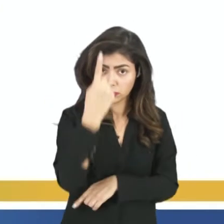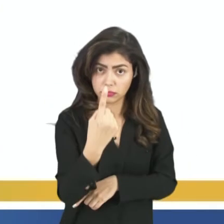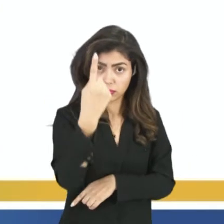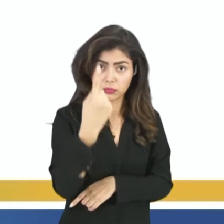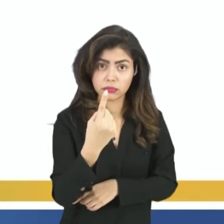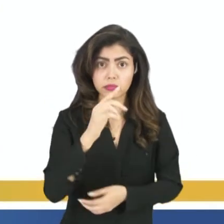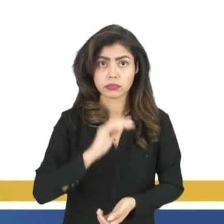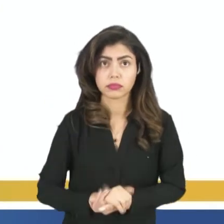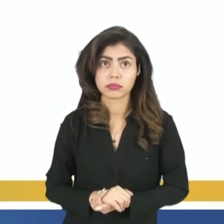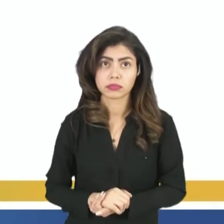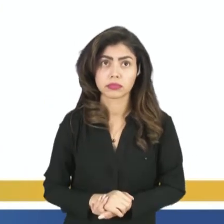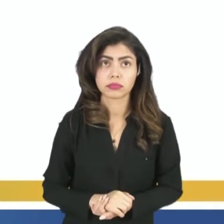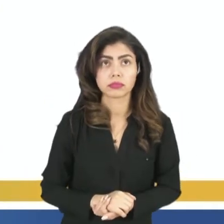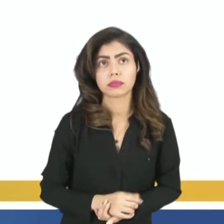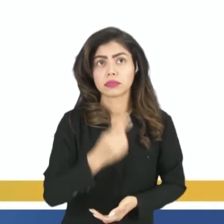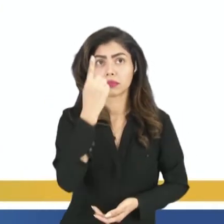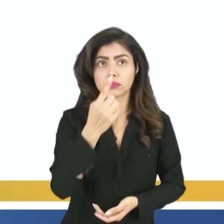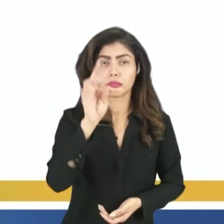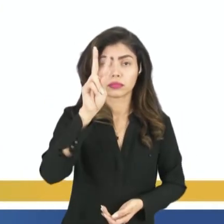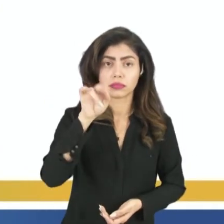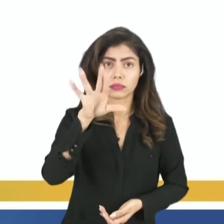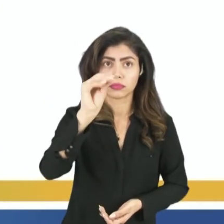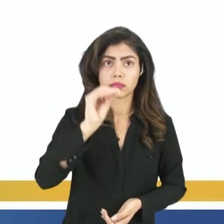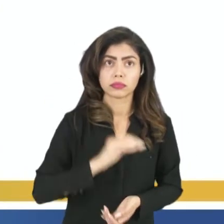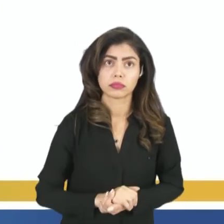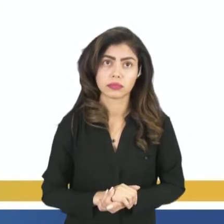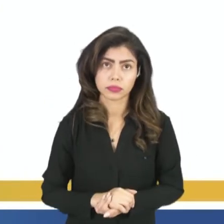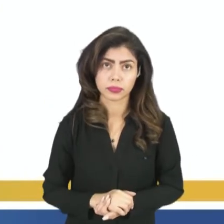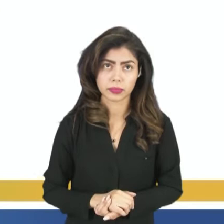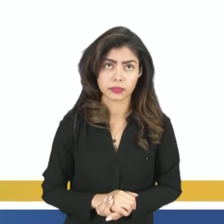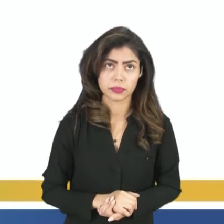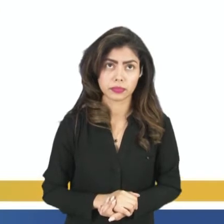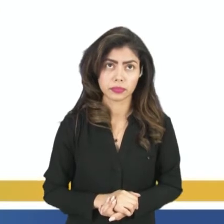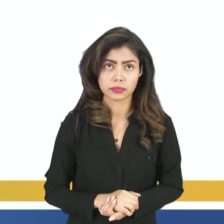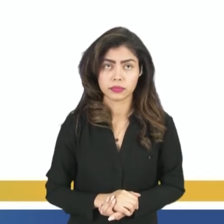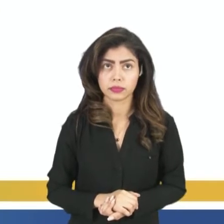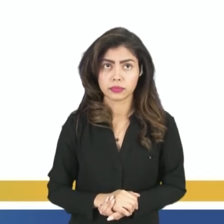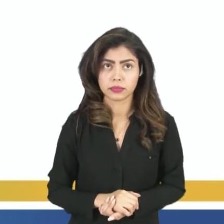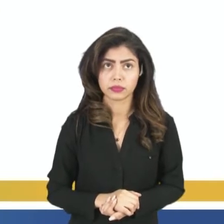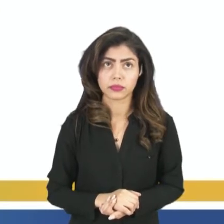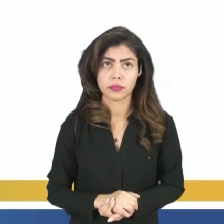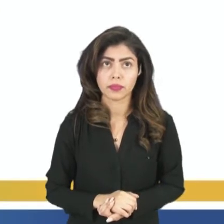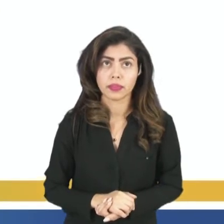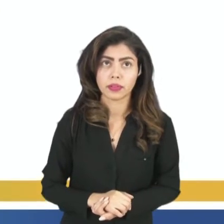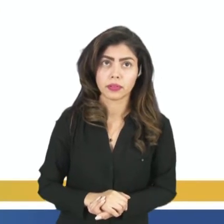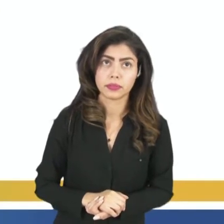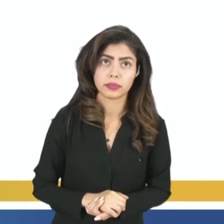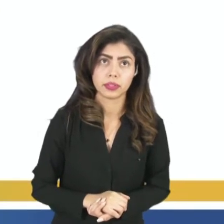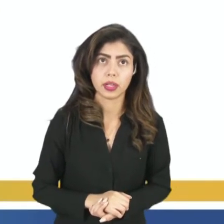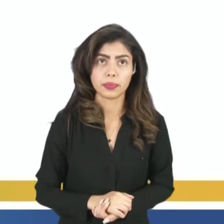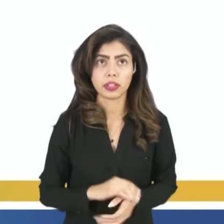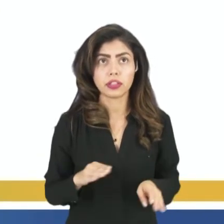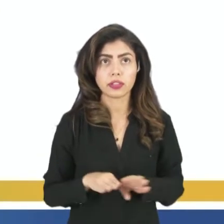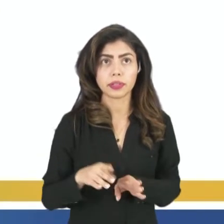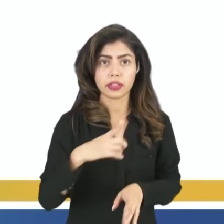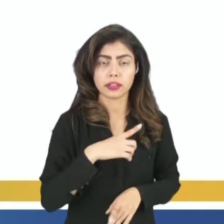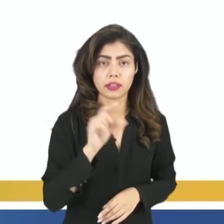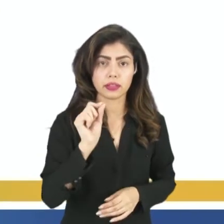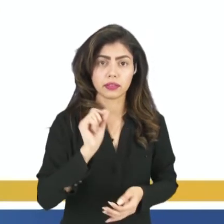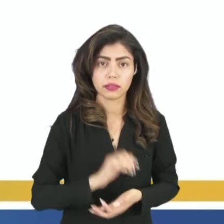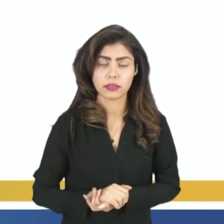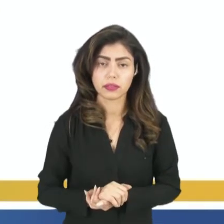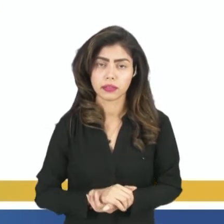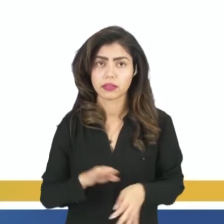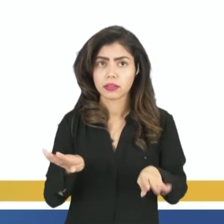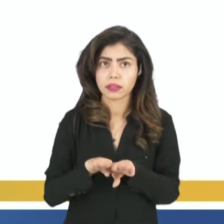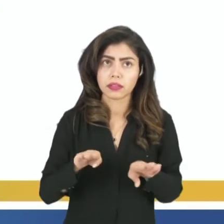está o prefeito foi eleito no primeiro turno, certinho? Então, essa é a ideia. Será que vamos pegar Campo Grande, faz parte da região